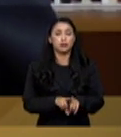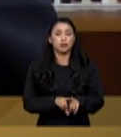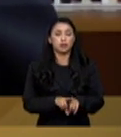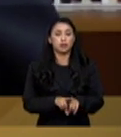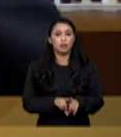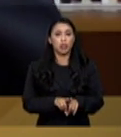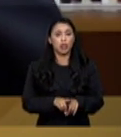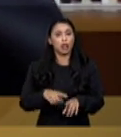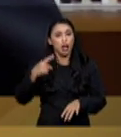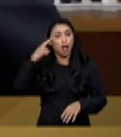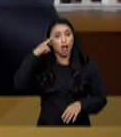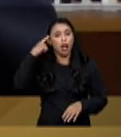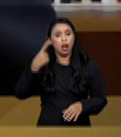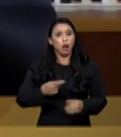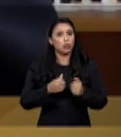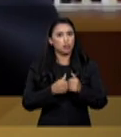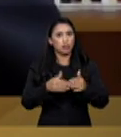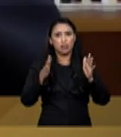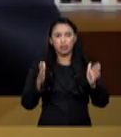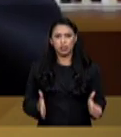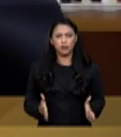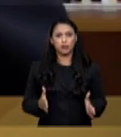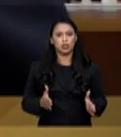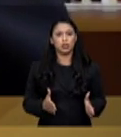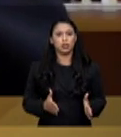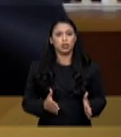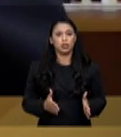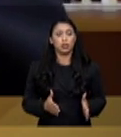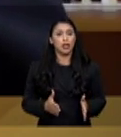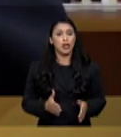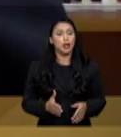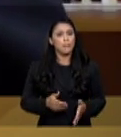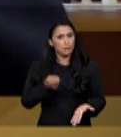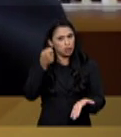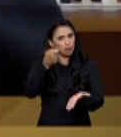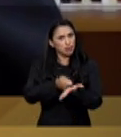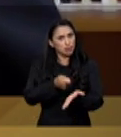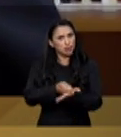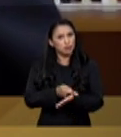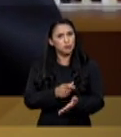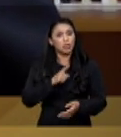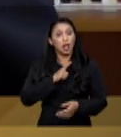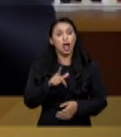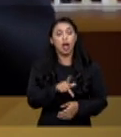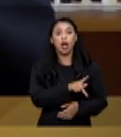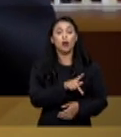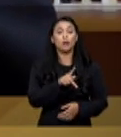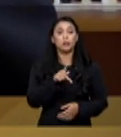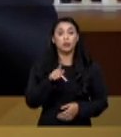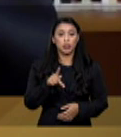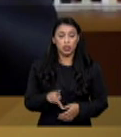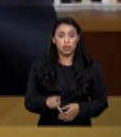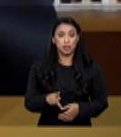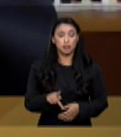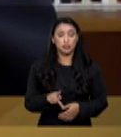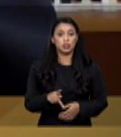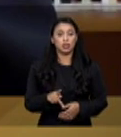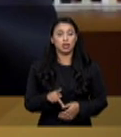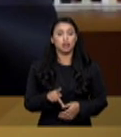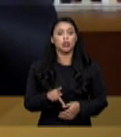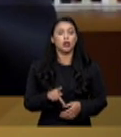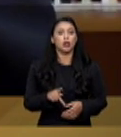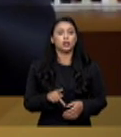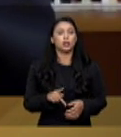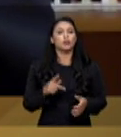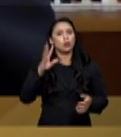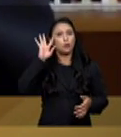concessão da ordem para determinar, era um caso ainda mais radical, determinar ao presidente, acordo do ministro Celso de